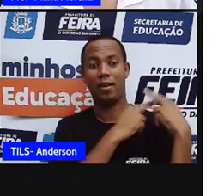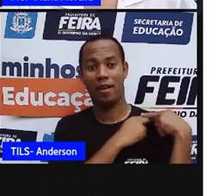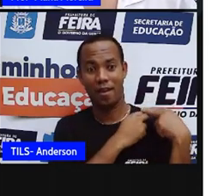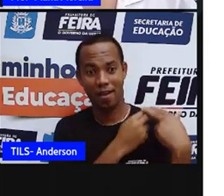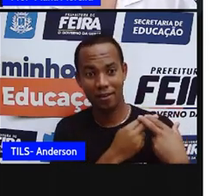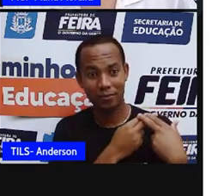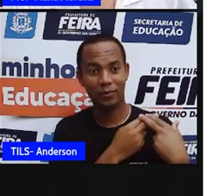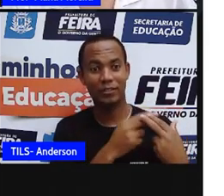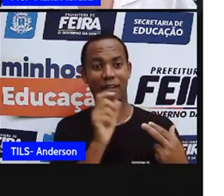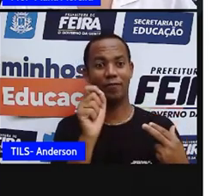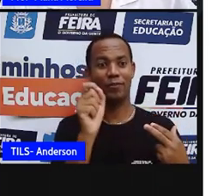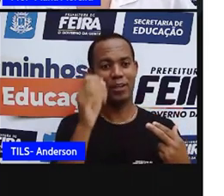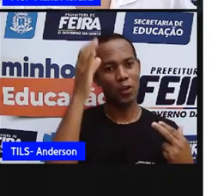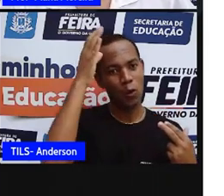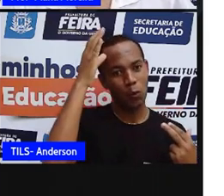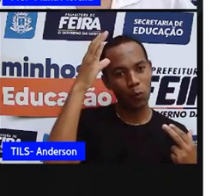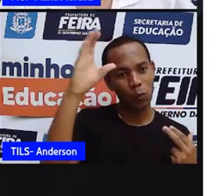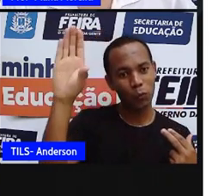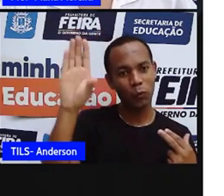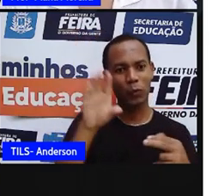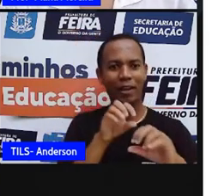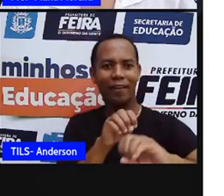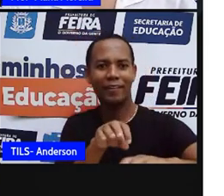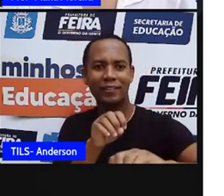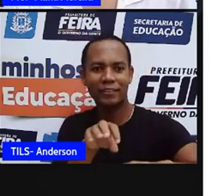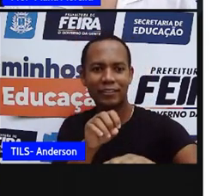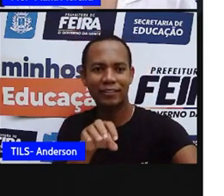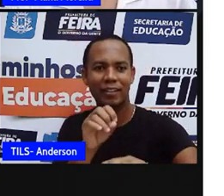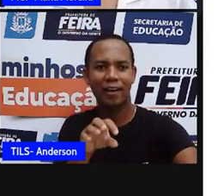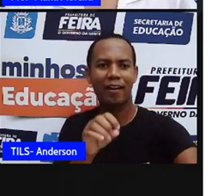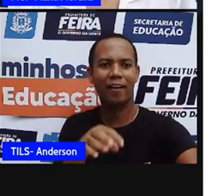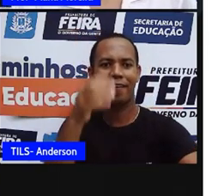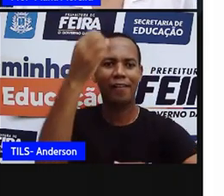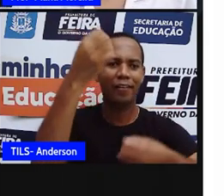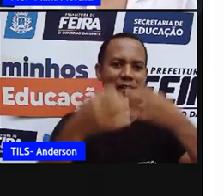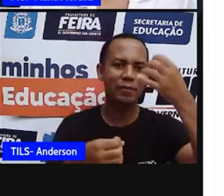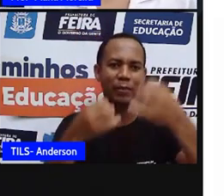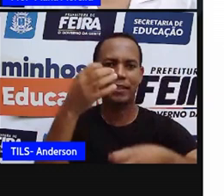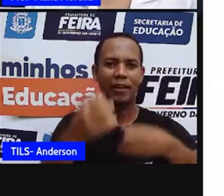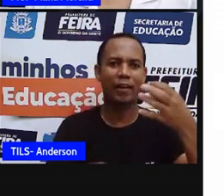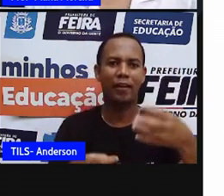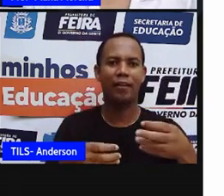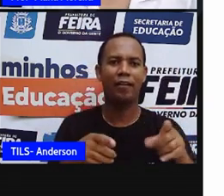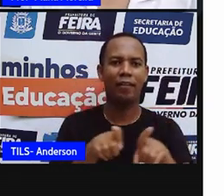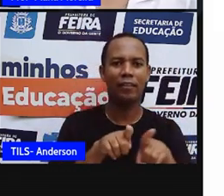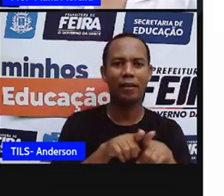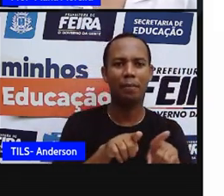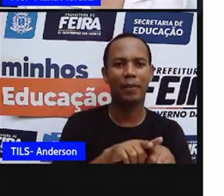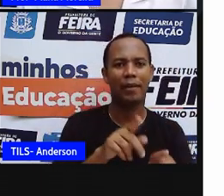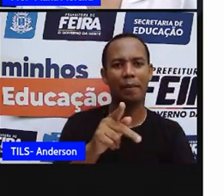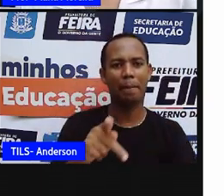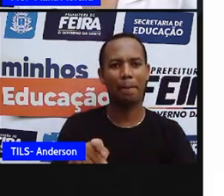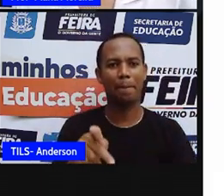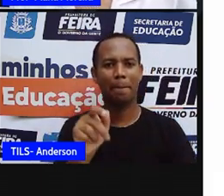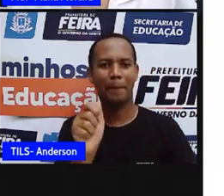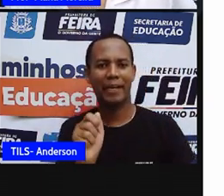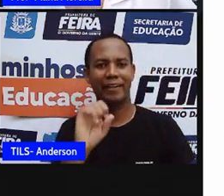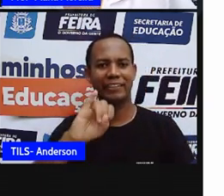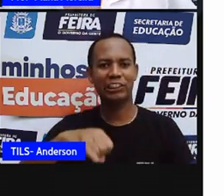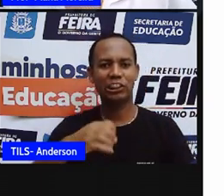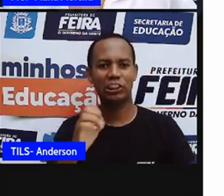passar adiante a cultura, a história, né, e a tradição da tribo. É o pajé também que possui a função